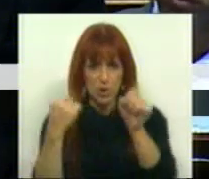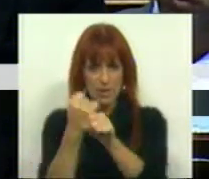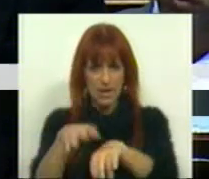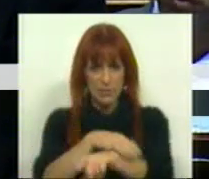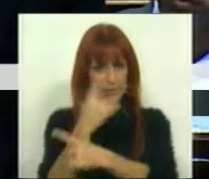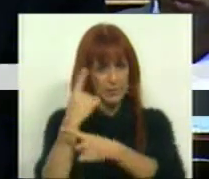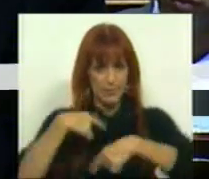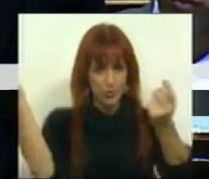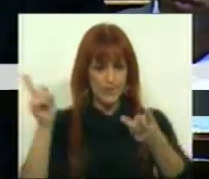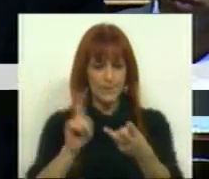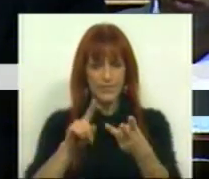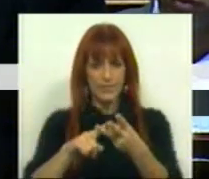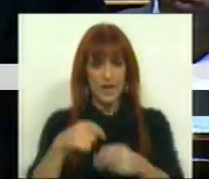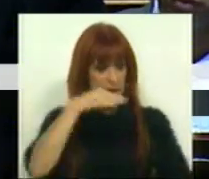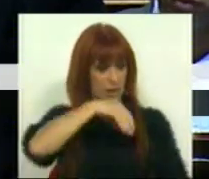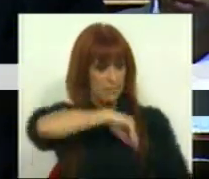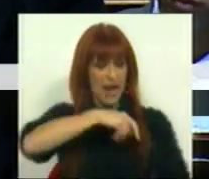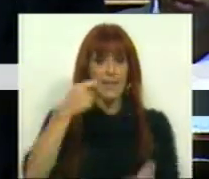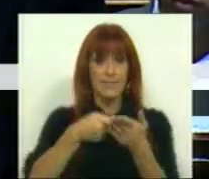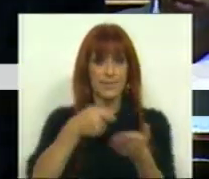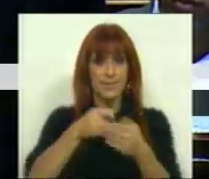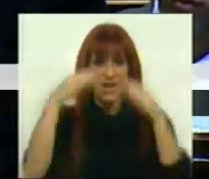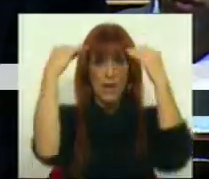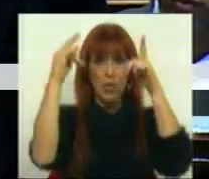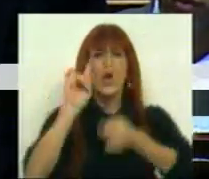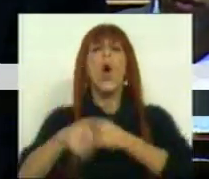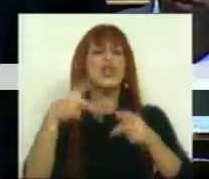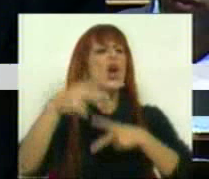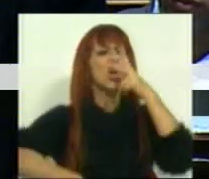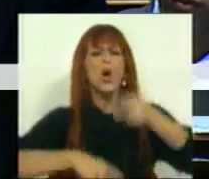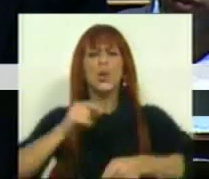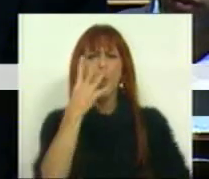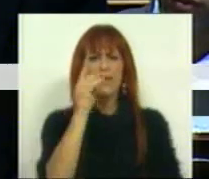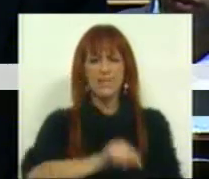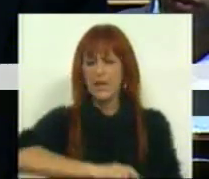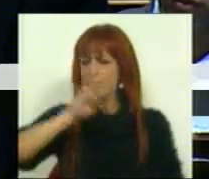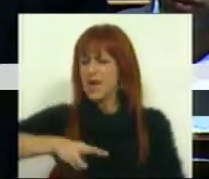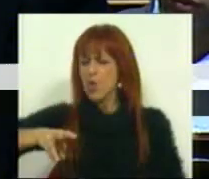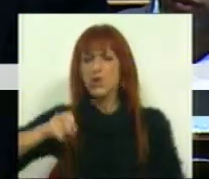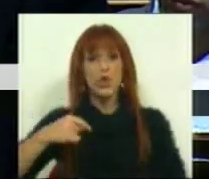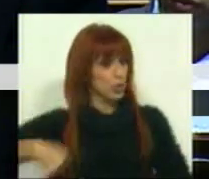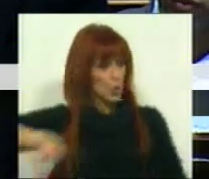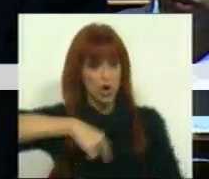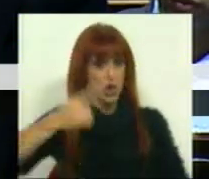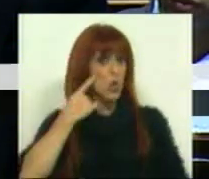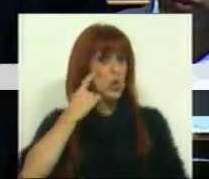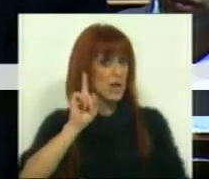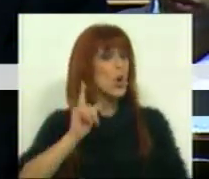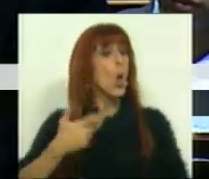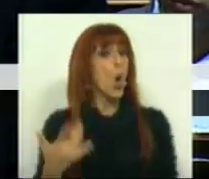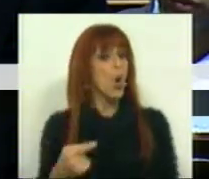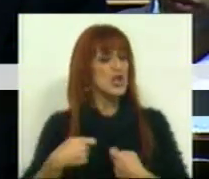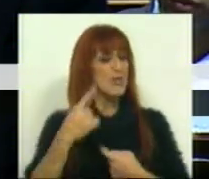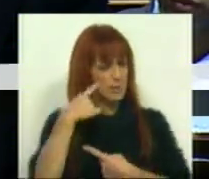função pública, é nas propinas da educação. Em que é que vai cortar 4.000 milhões de euros? Todos nós conhecemos o que é